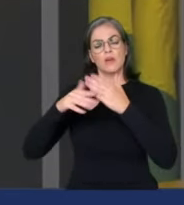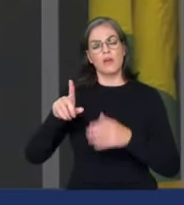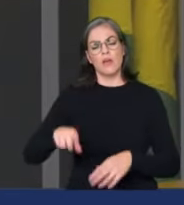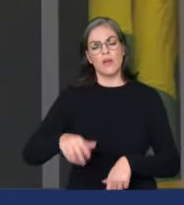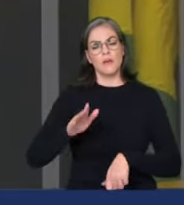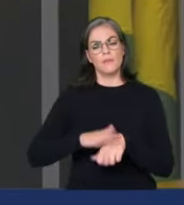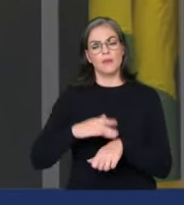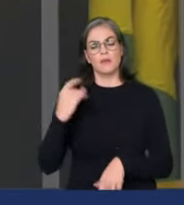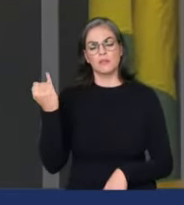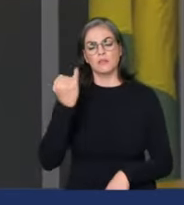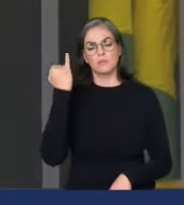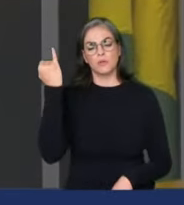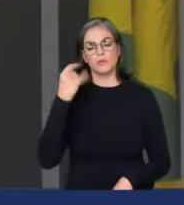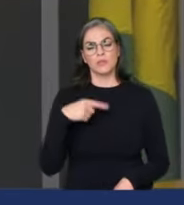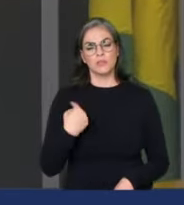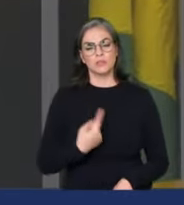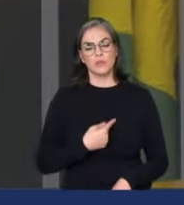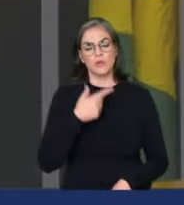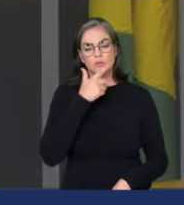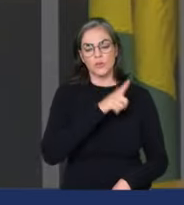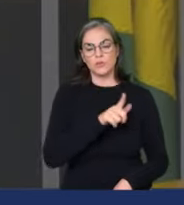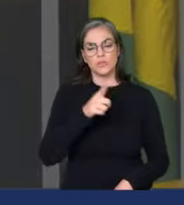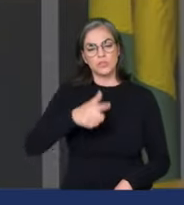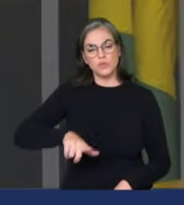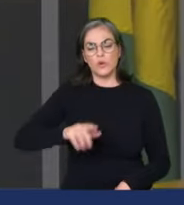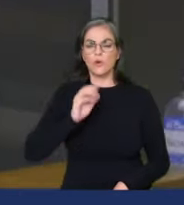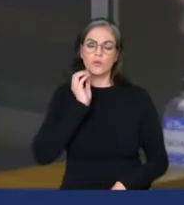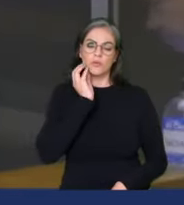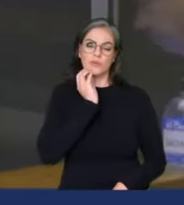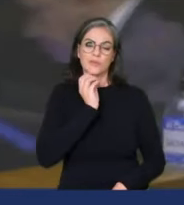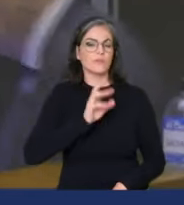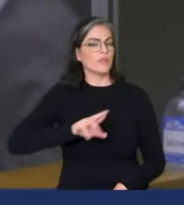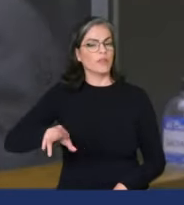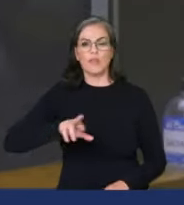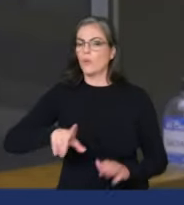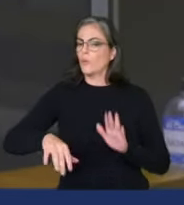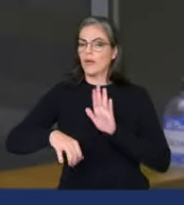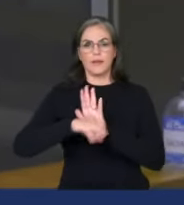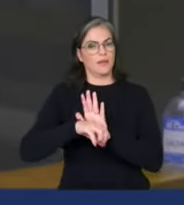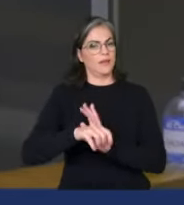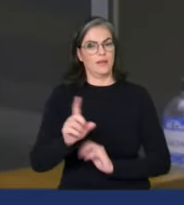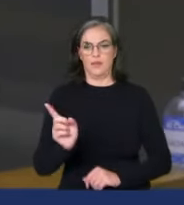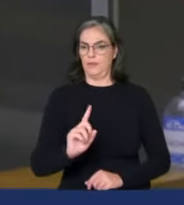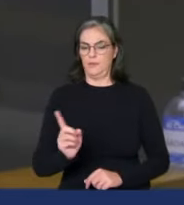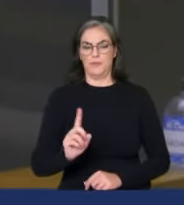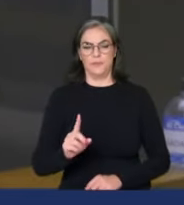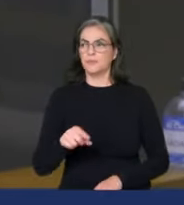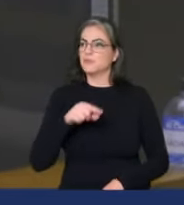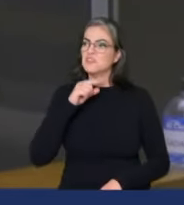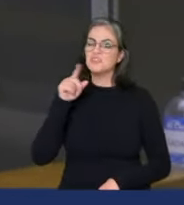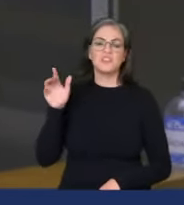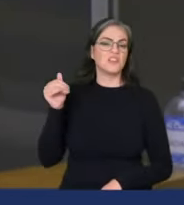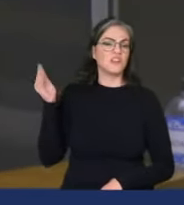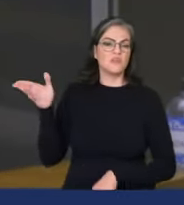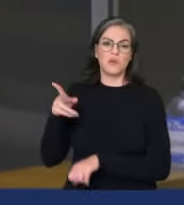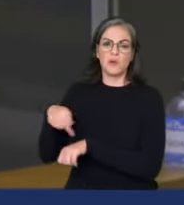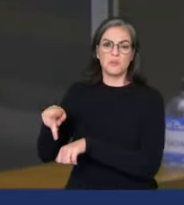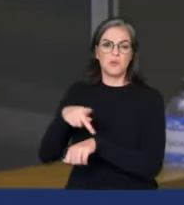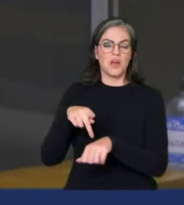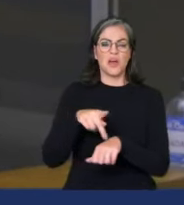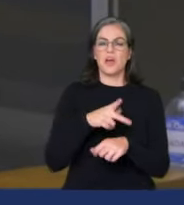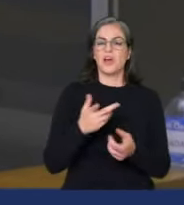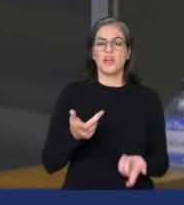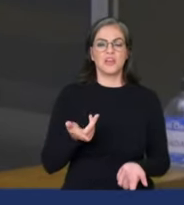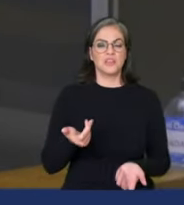fundamental nós resgatarmos. Não é crime, não é crime nenhum país ter empresas públicas, porque não é à toa